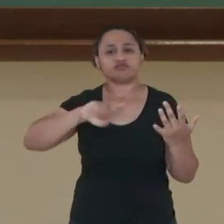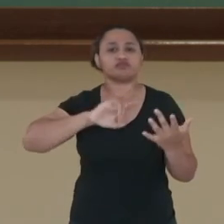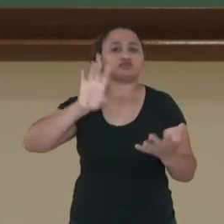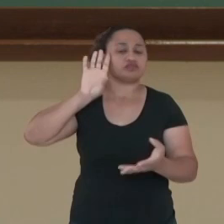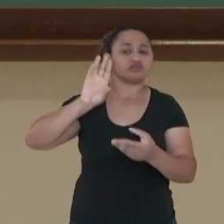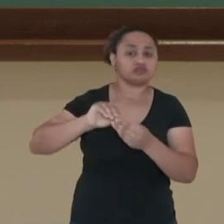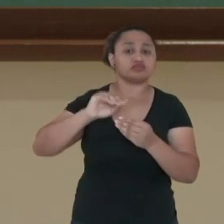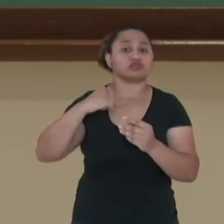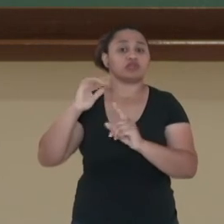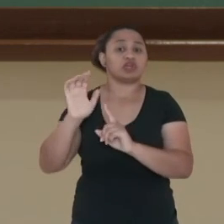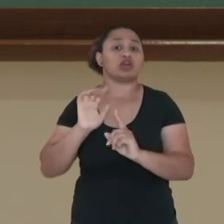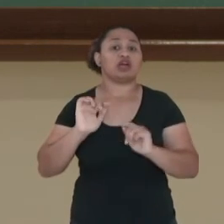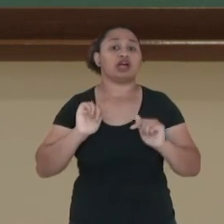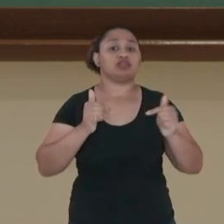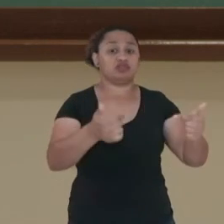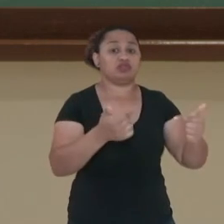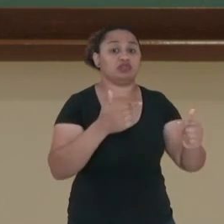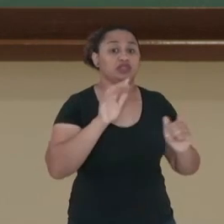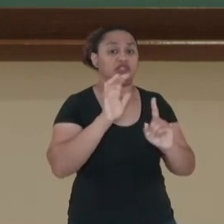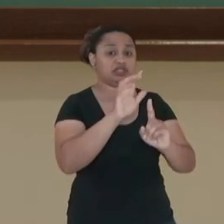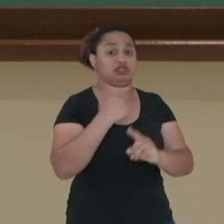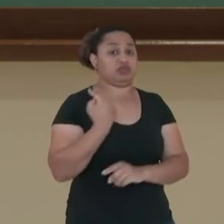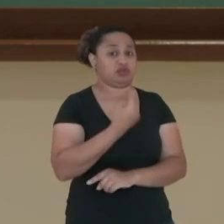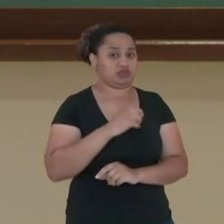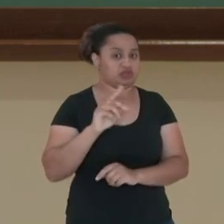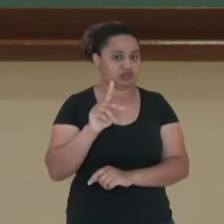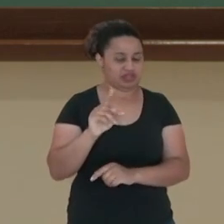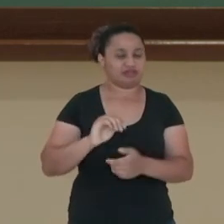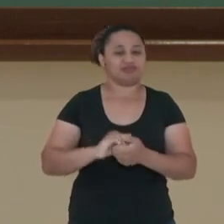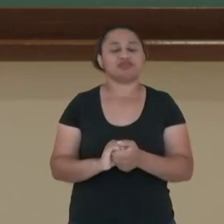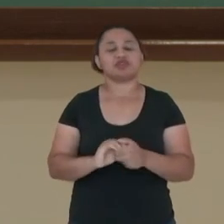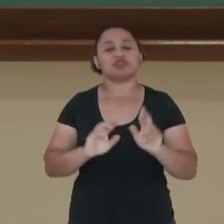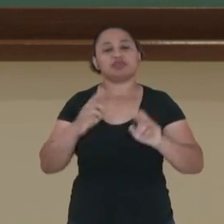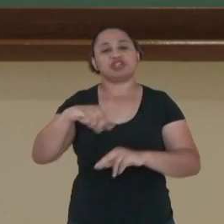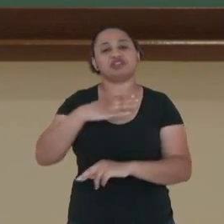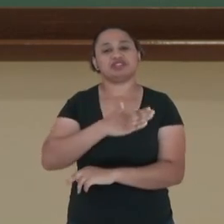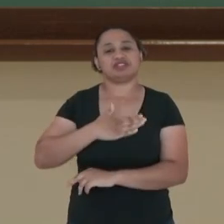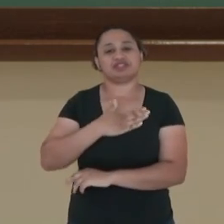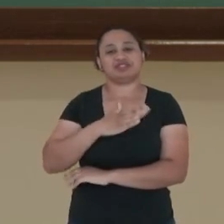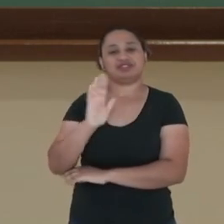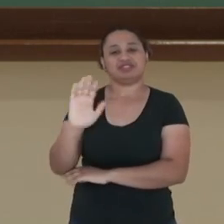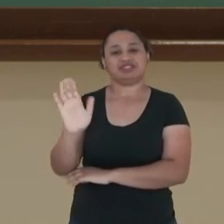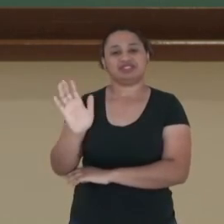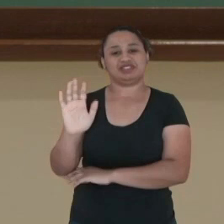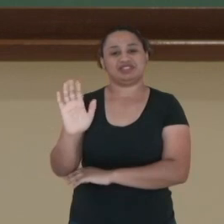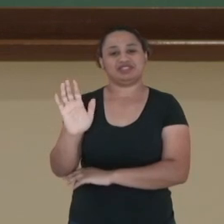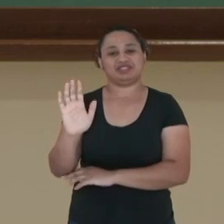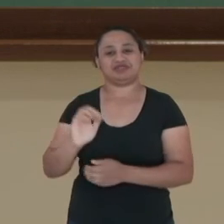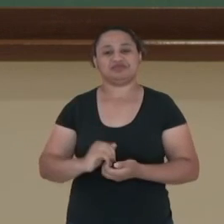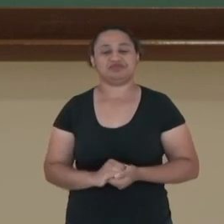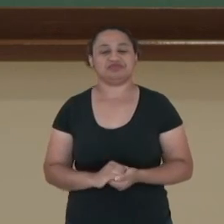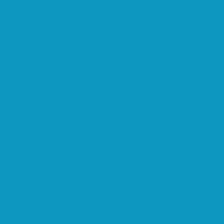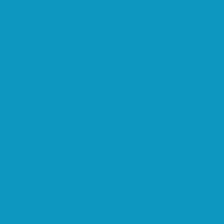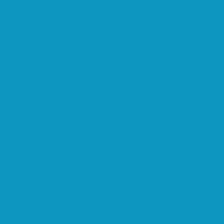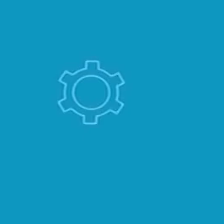o nosso impacto, mas como reduzi-lo. Beleza, galera? Espero que vocês tenham gostado e até uma próxima. Valeu, gente!